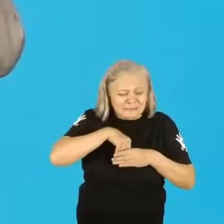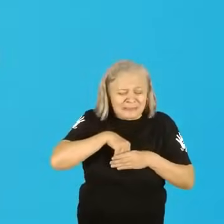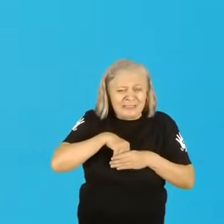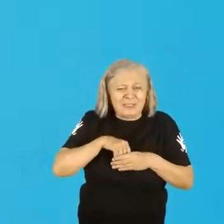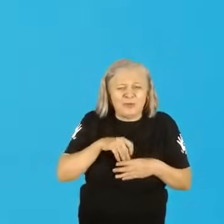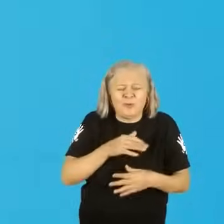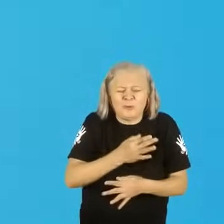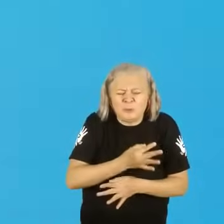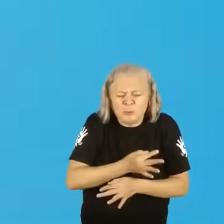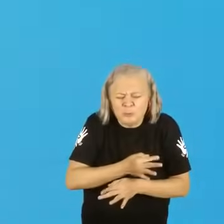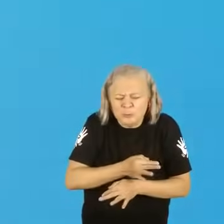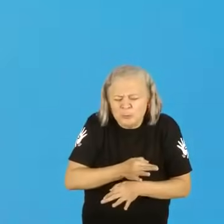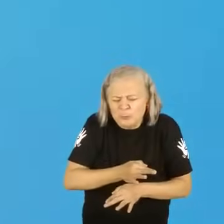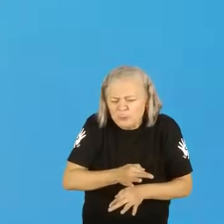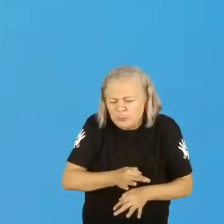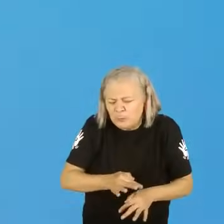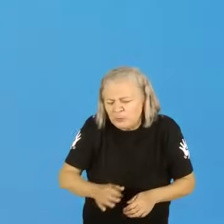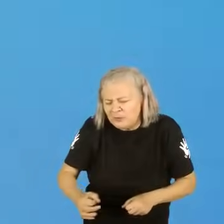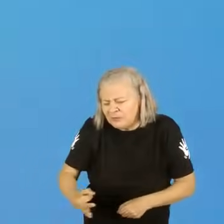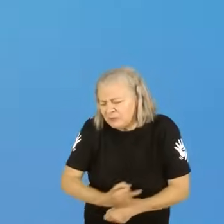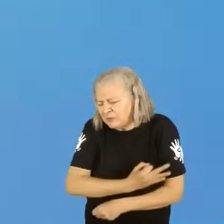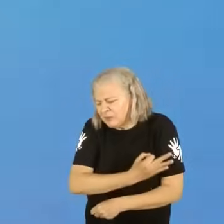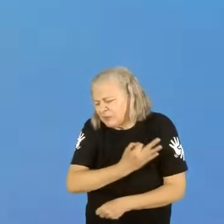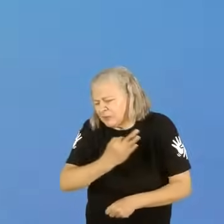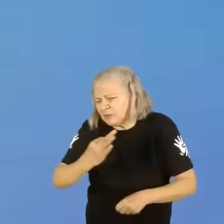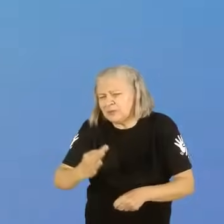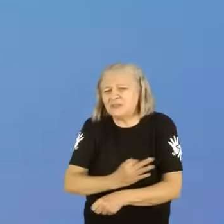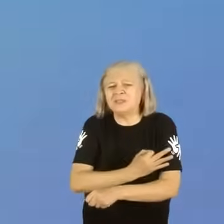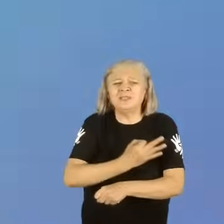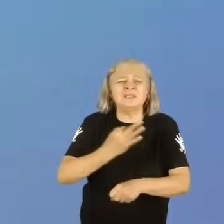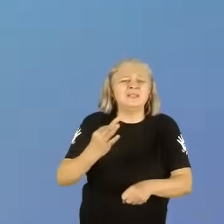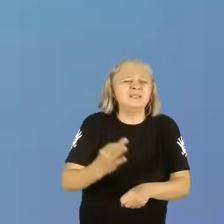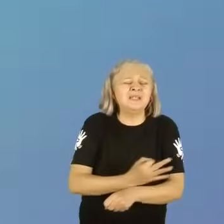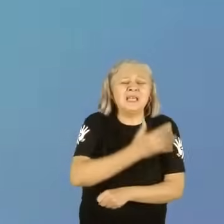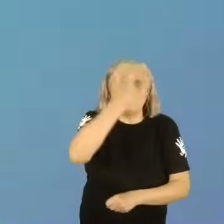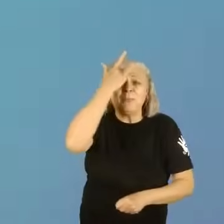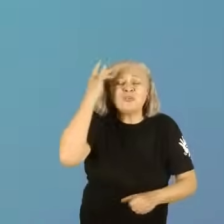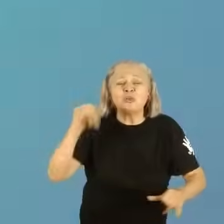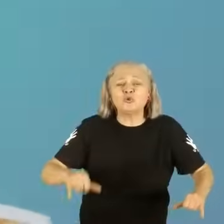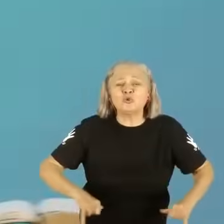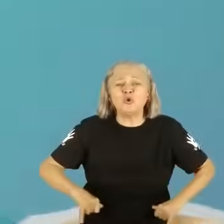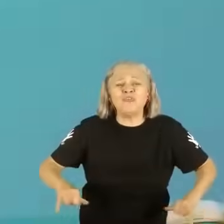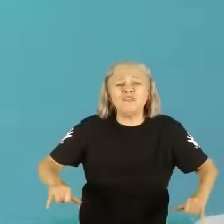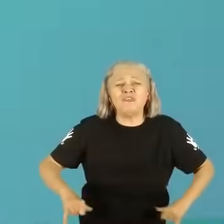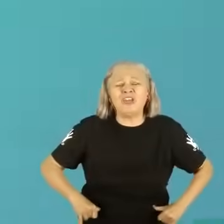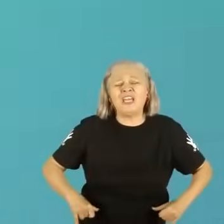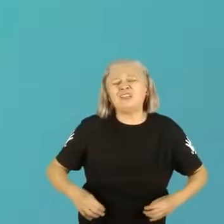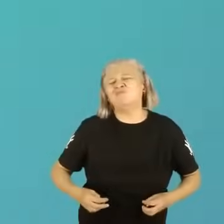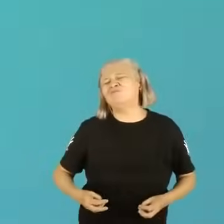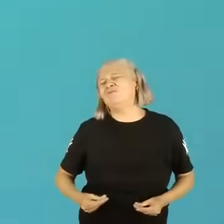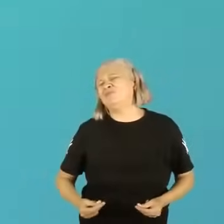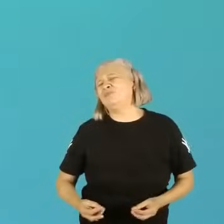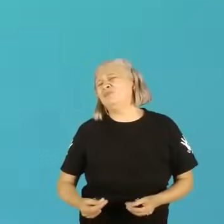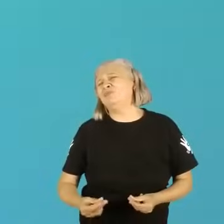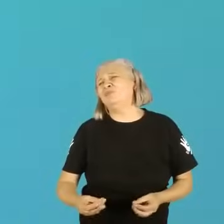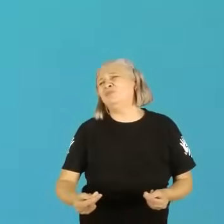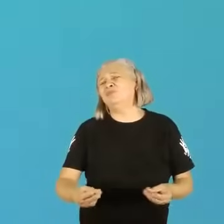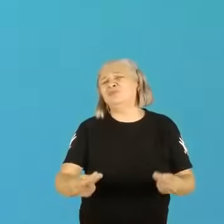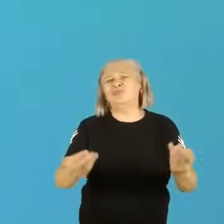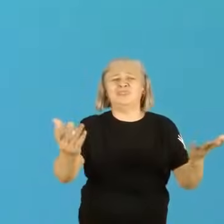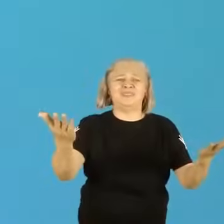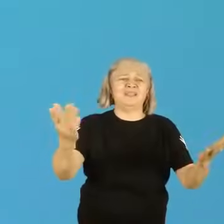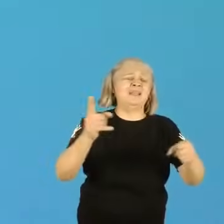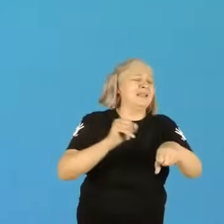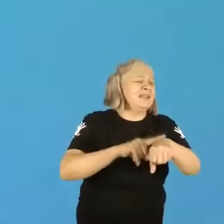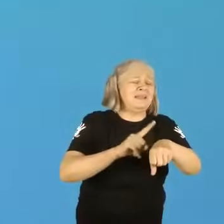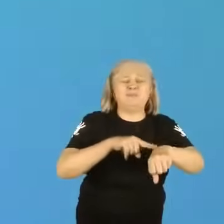sofrimentos de longo tempo. Gente que já está sofrendo há tanto tempo, há tanto tempo, há tanto tempo, que